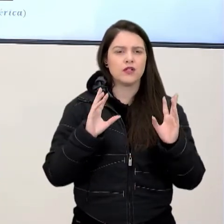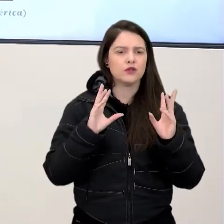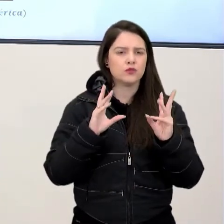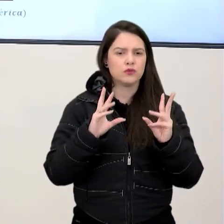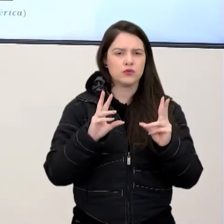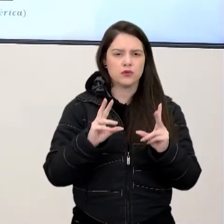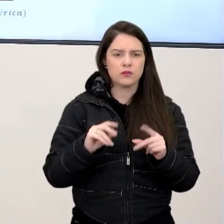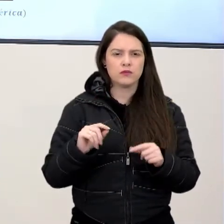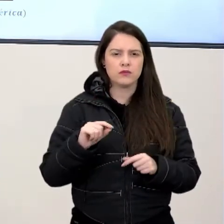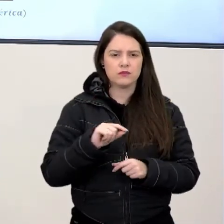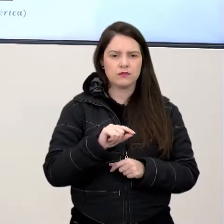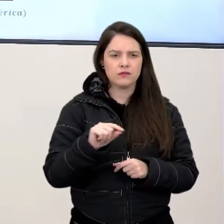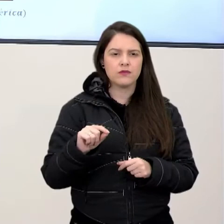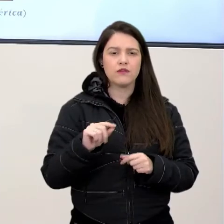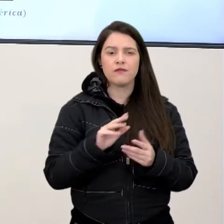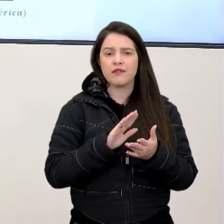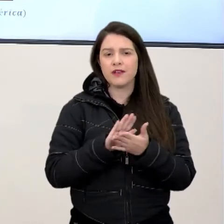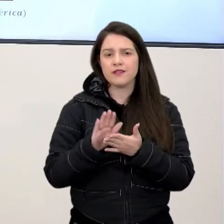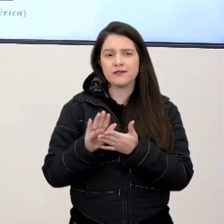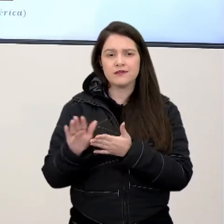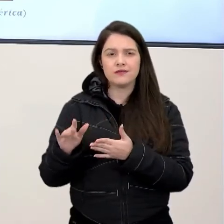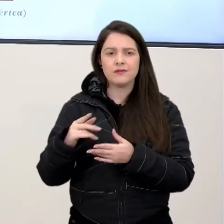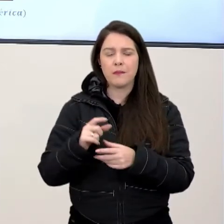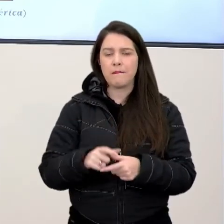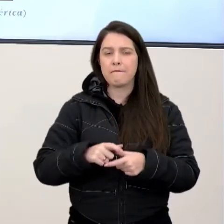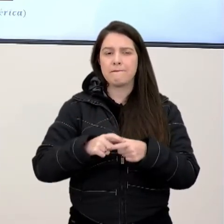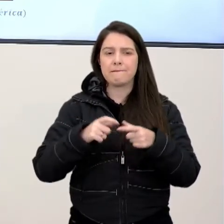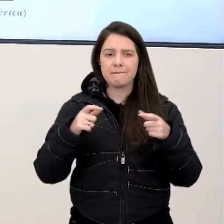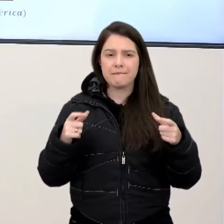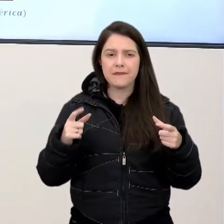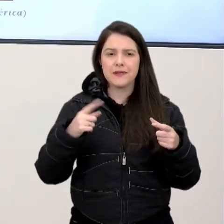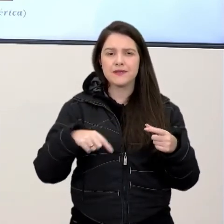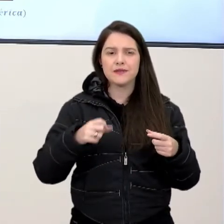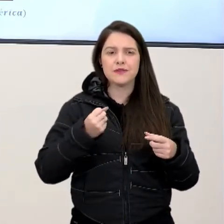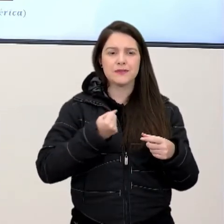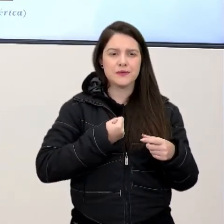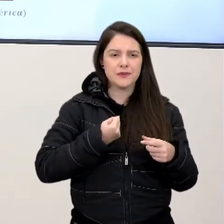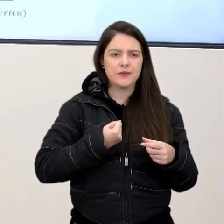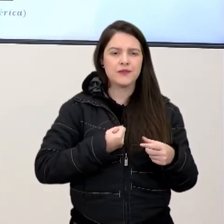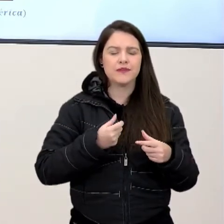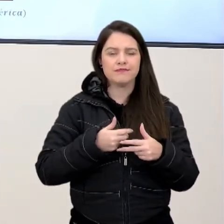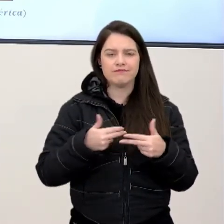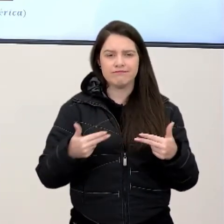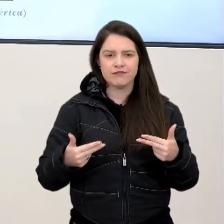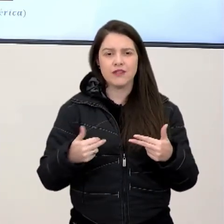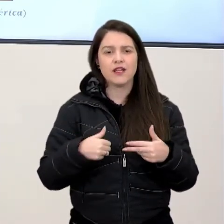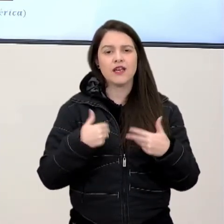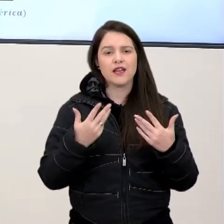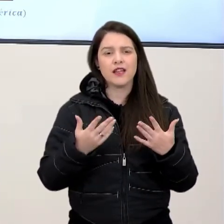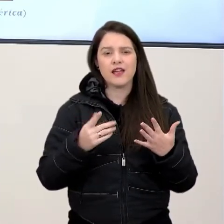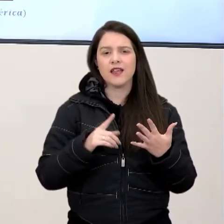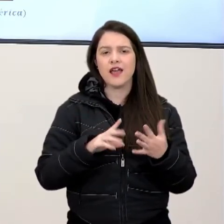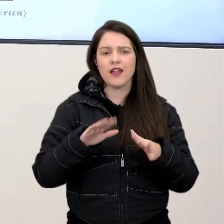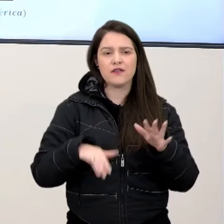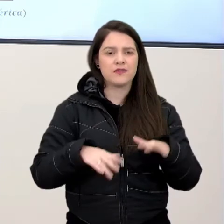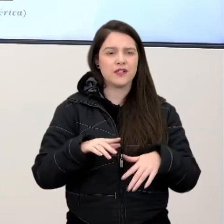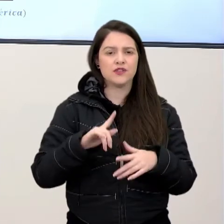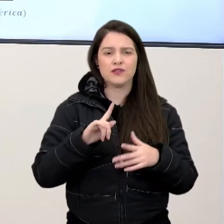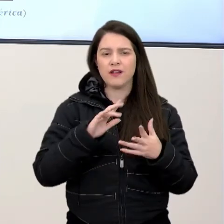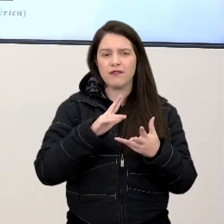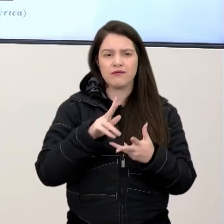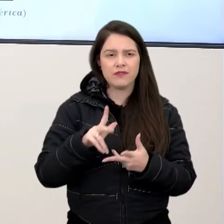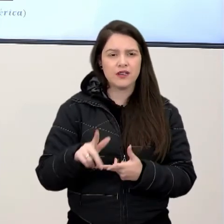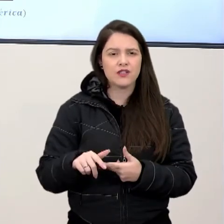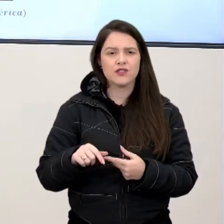dia vai escapar de fazer um trabalho de conclusão de curso, os famosos TCCs, né? Sejam eles monografias, sejam